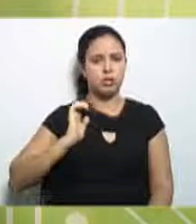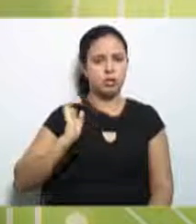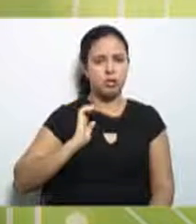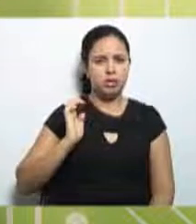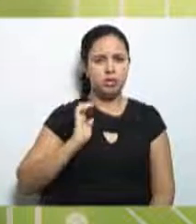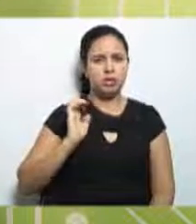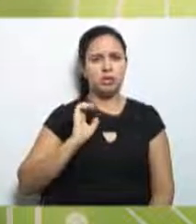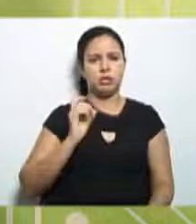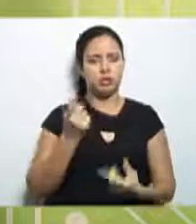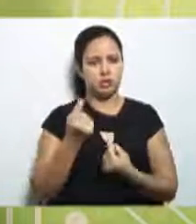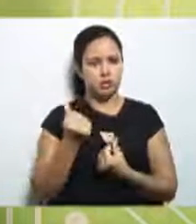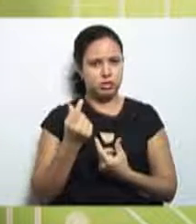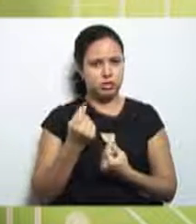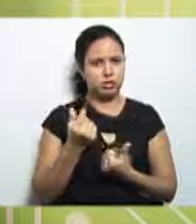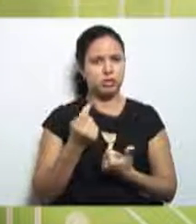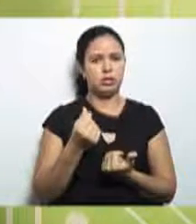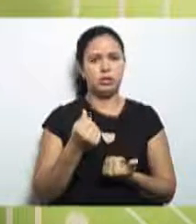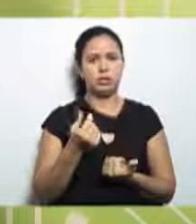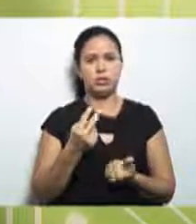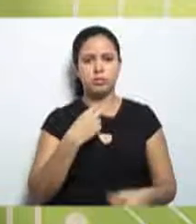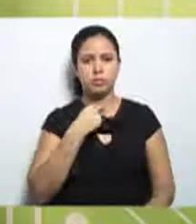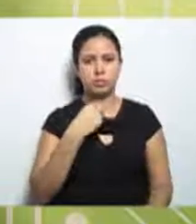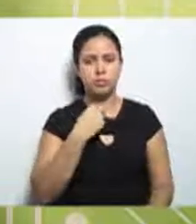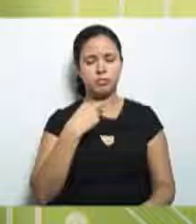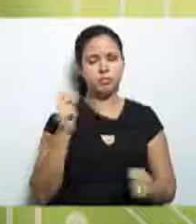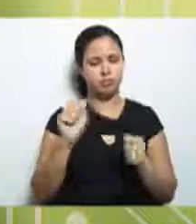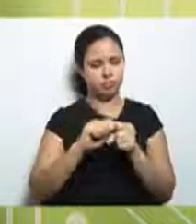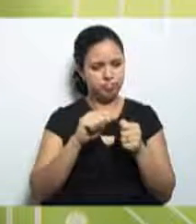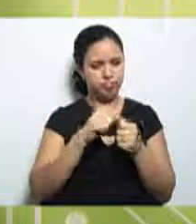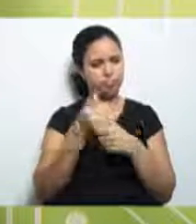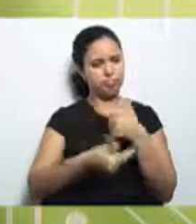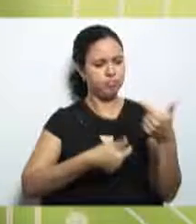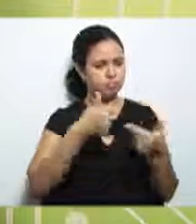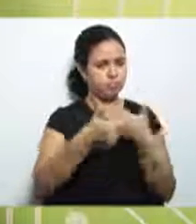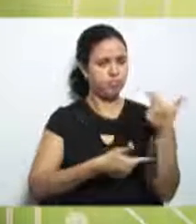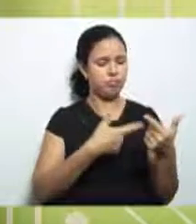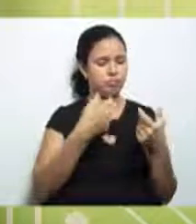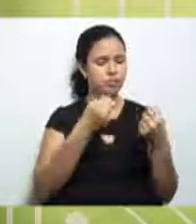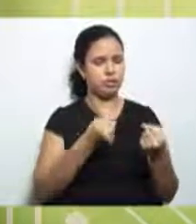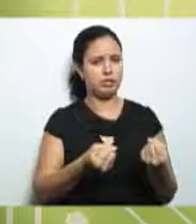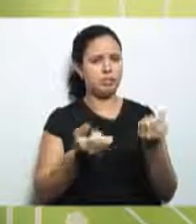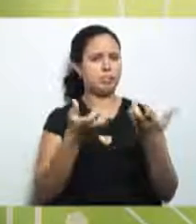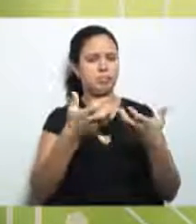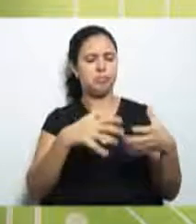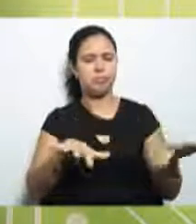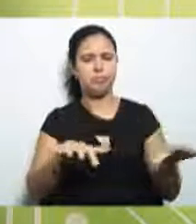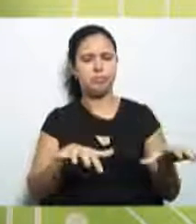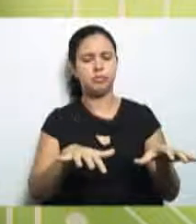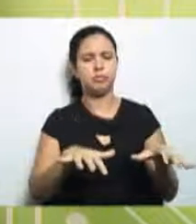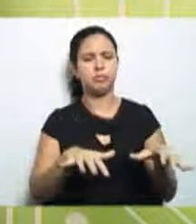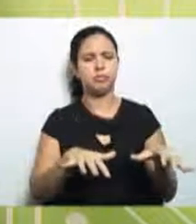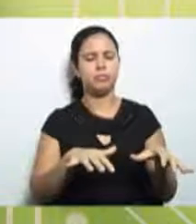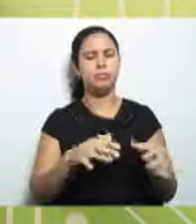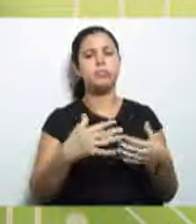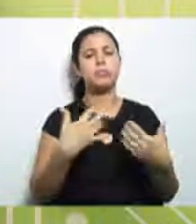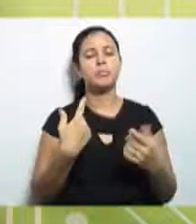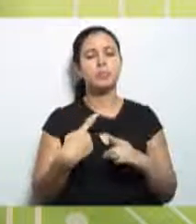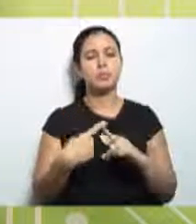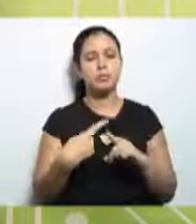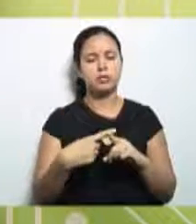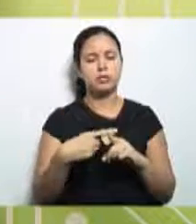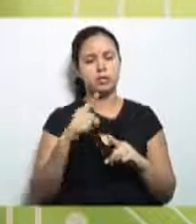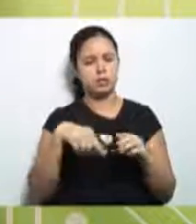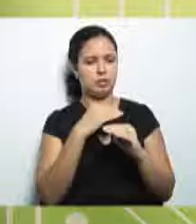cidadãos verdadeiros, eles não podiam realizar esse tipo de trabalho, eles não queriam realizar esse tipo de trabalho, porque eles